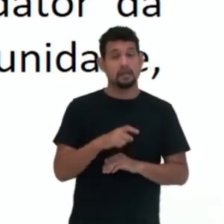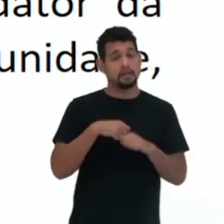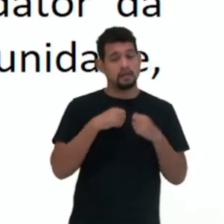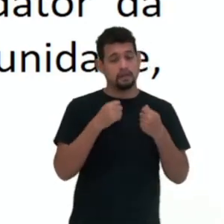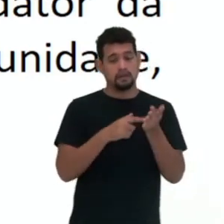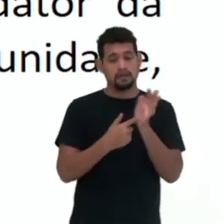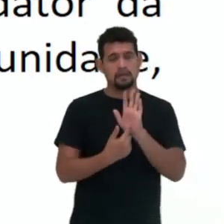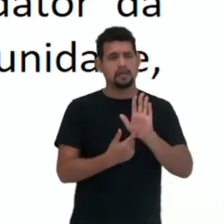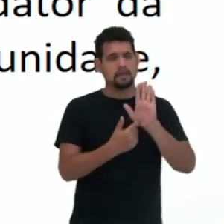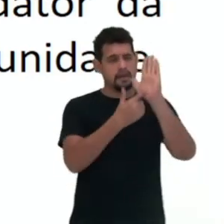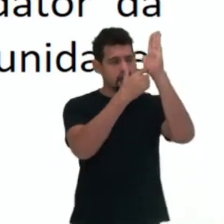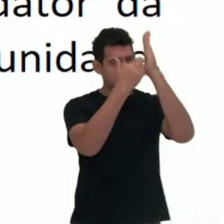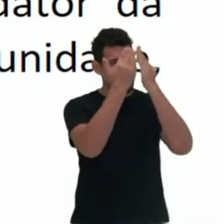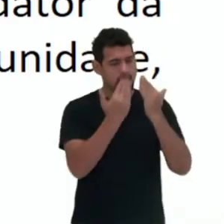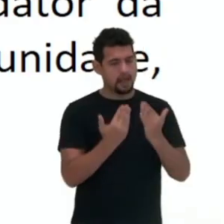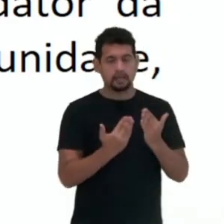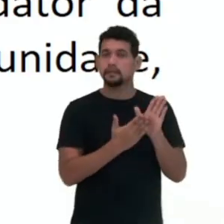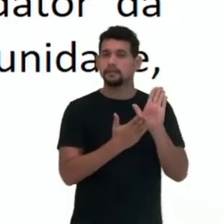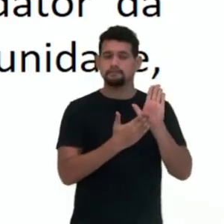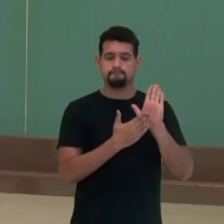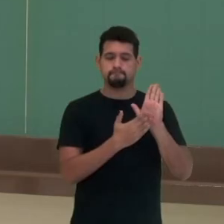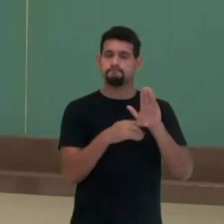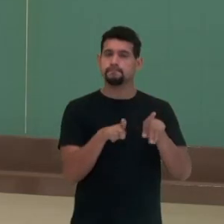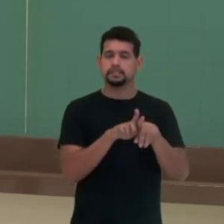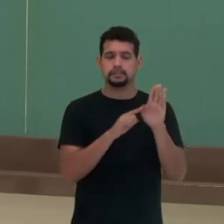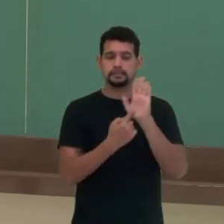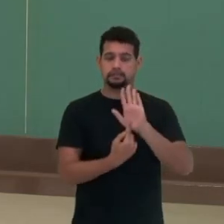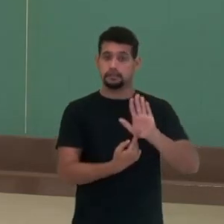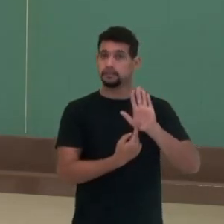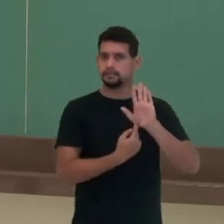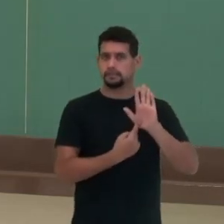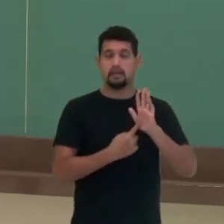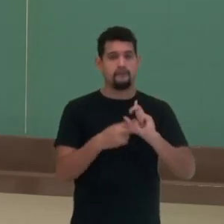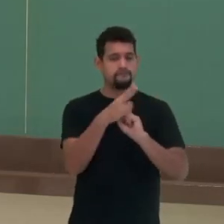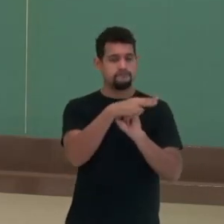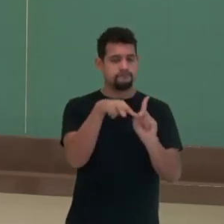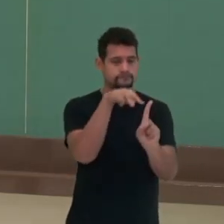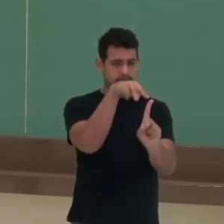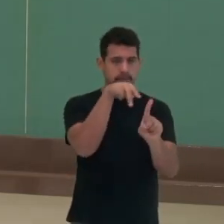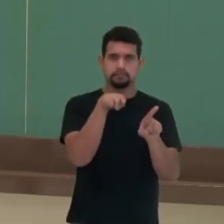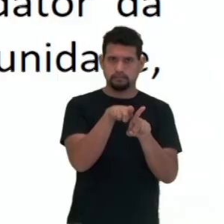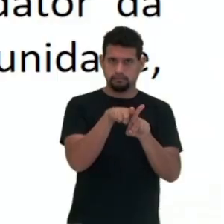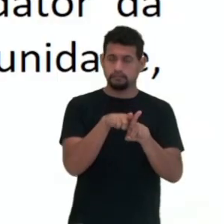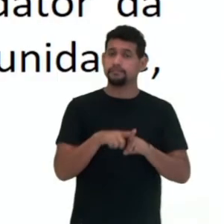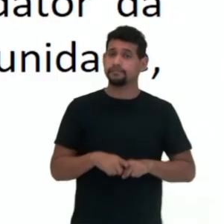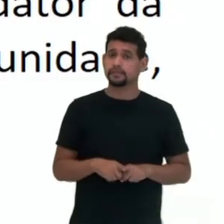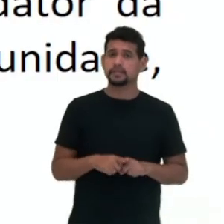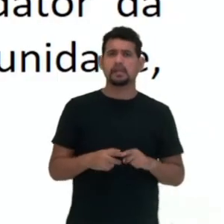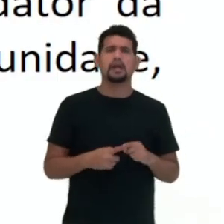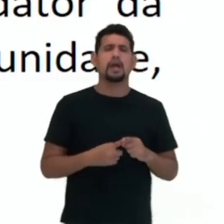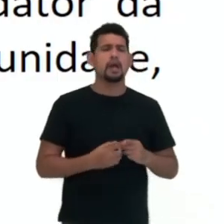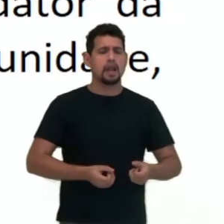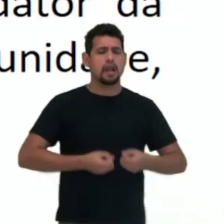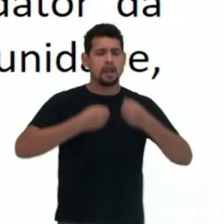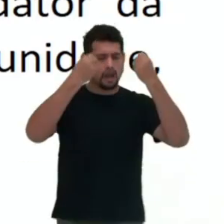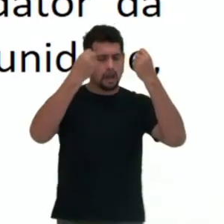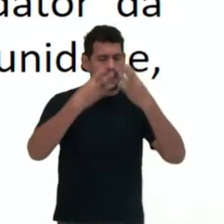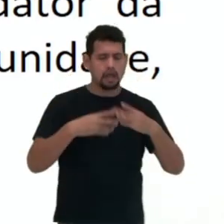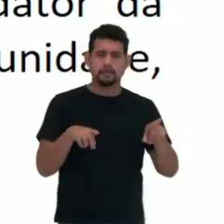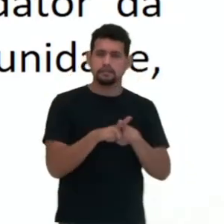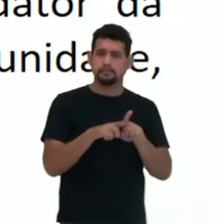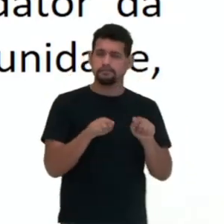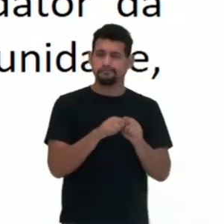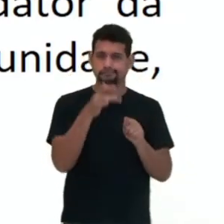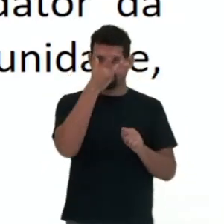exposição e análise da proposta, a apresentação do ponto de vista, os argumentos para